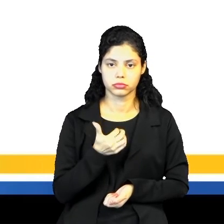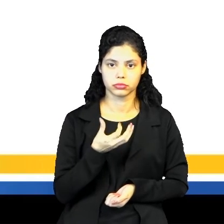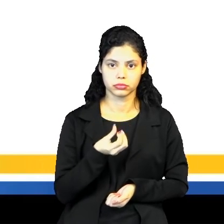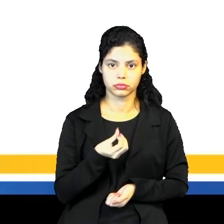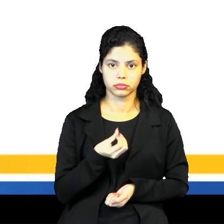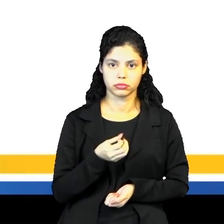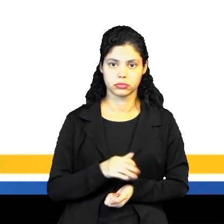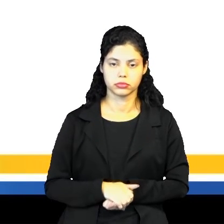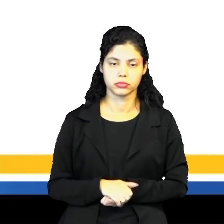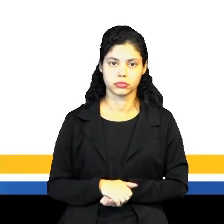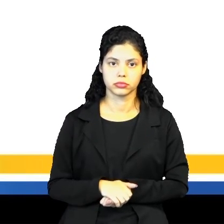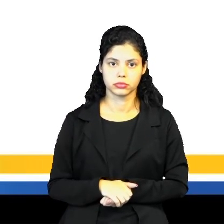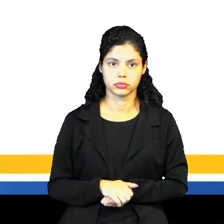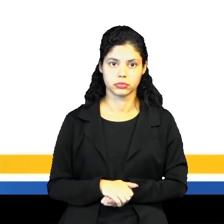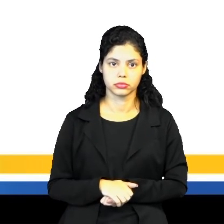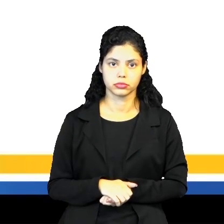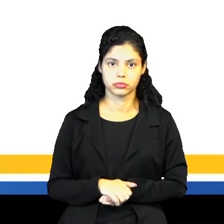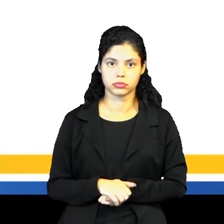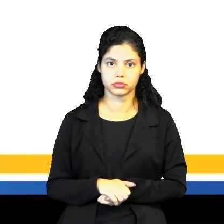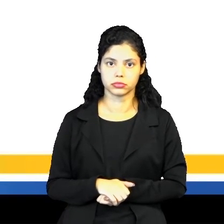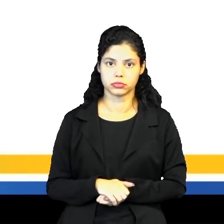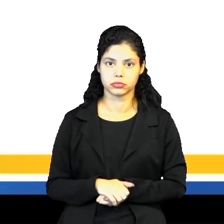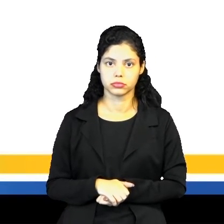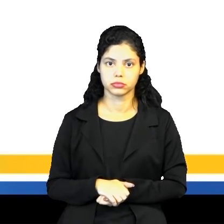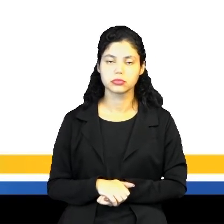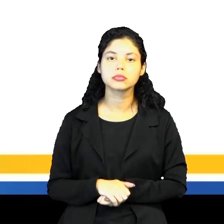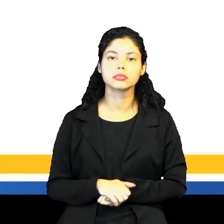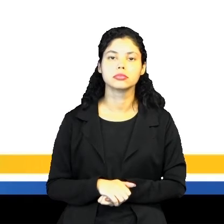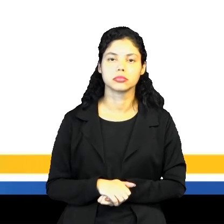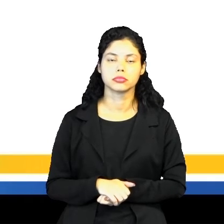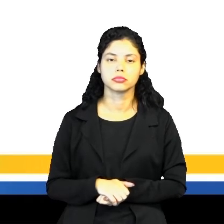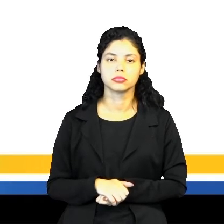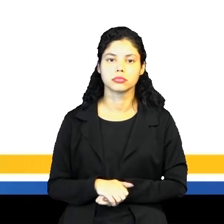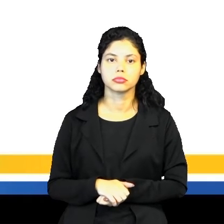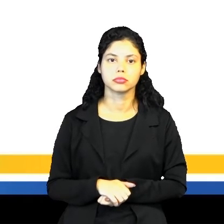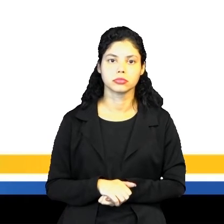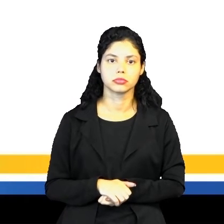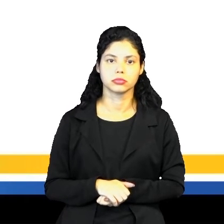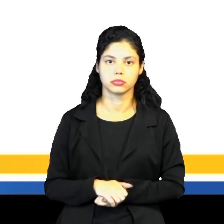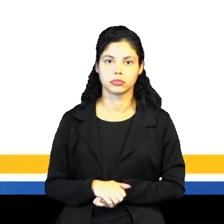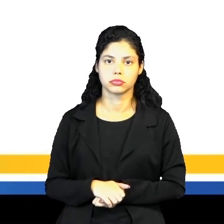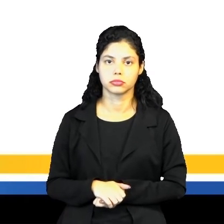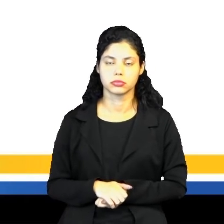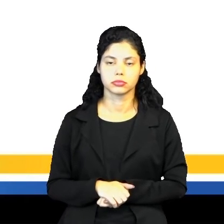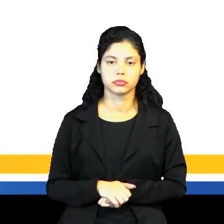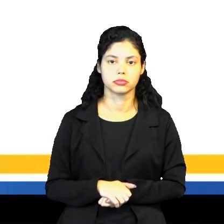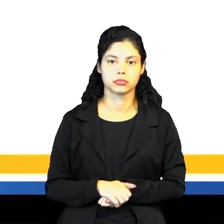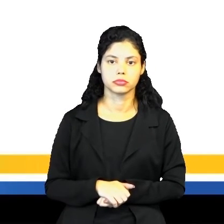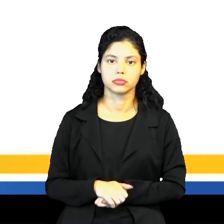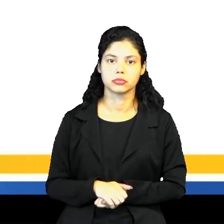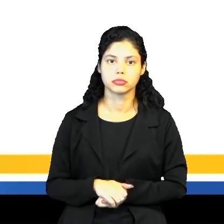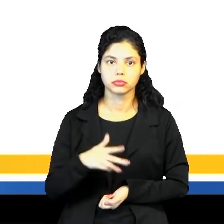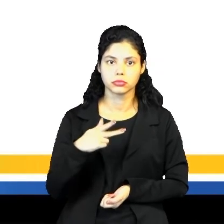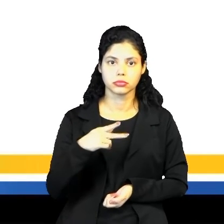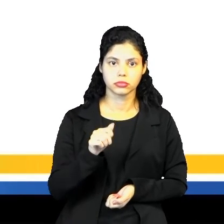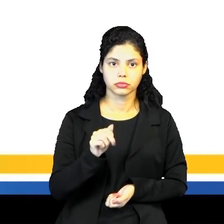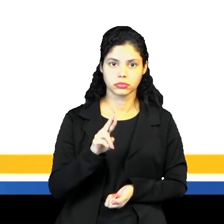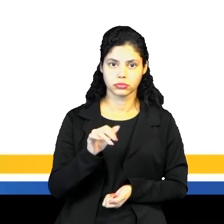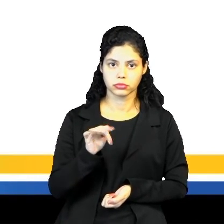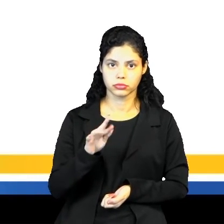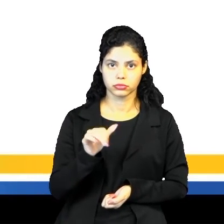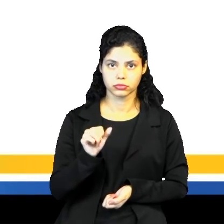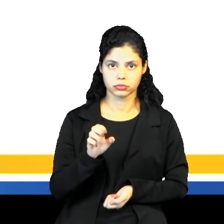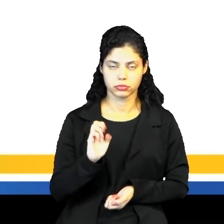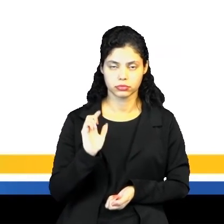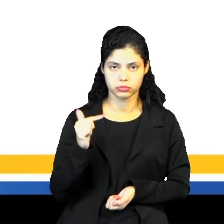ele é baseado num outro poema, né, de Tagore, né? Então é uma paráfrase desse outro